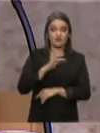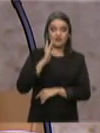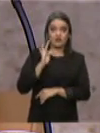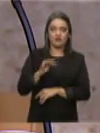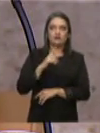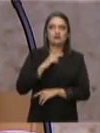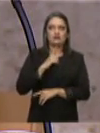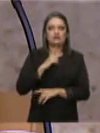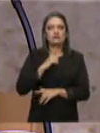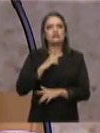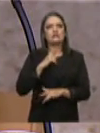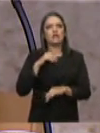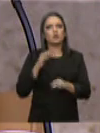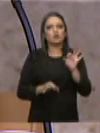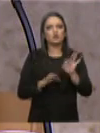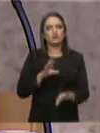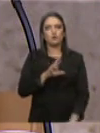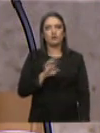recurso extraordinário